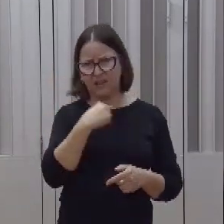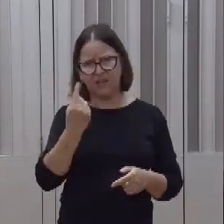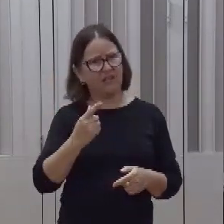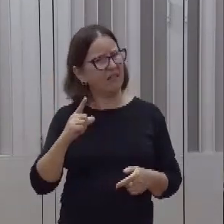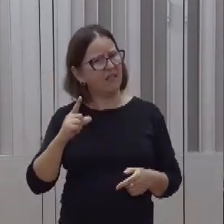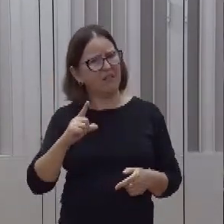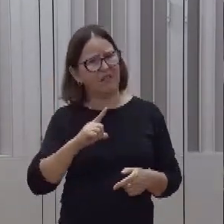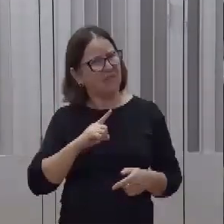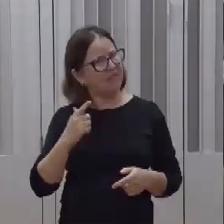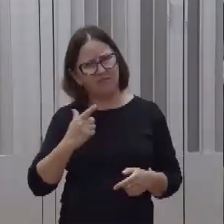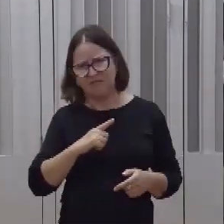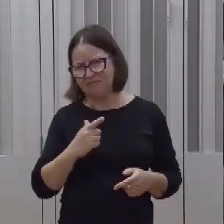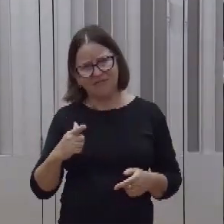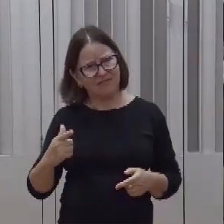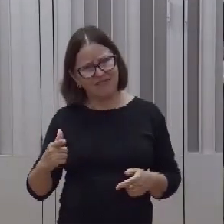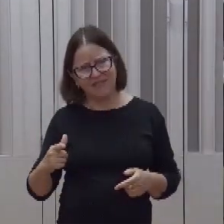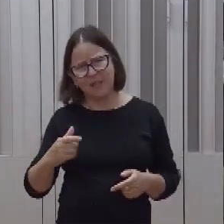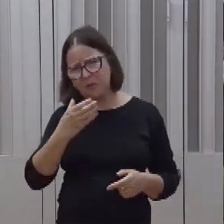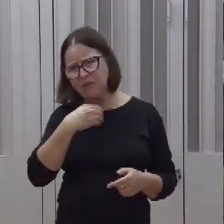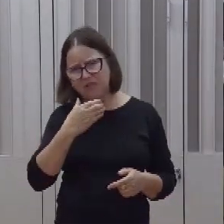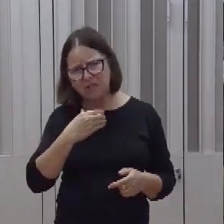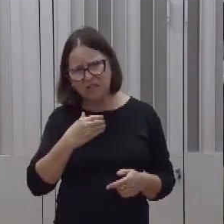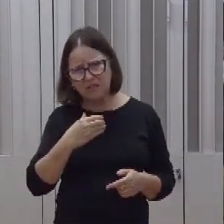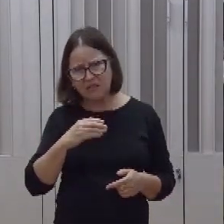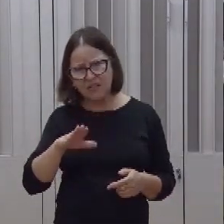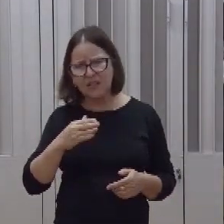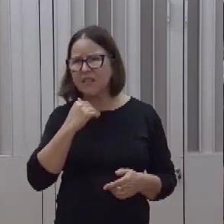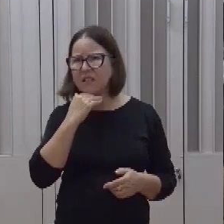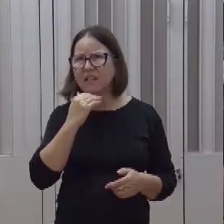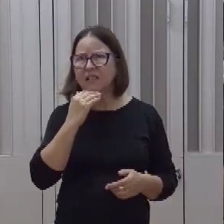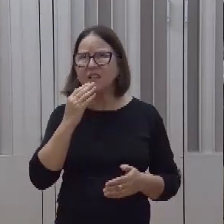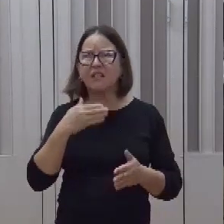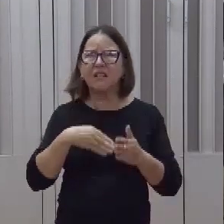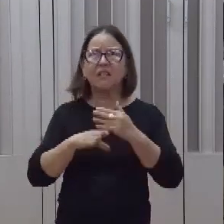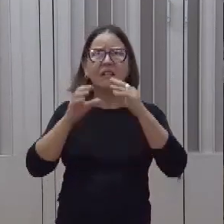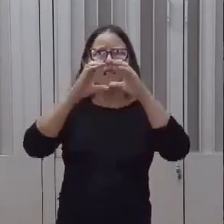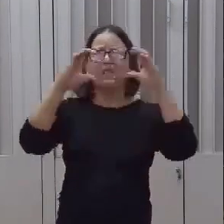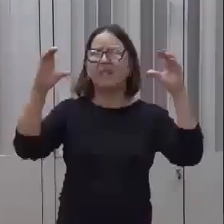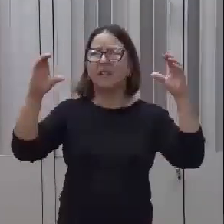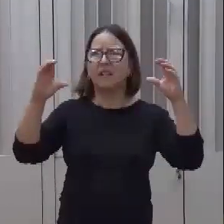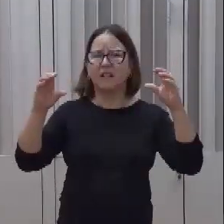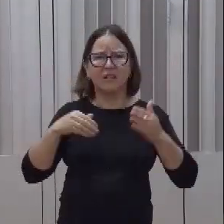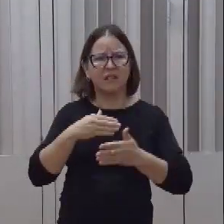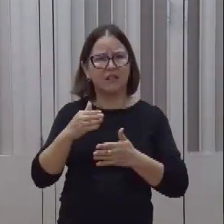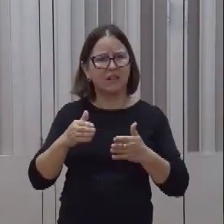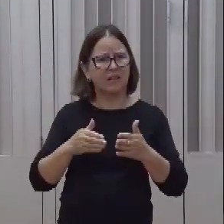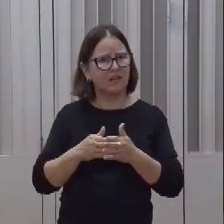ninguém vai para o céu. Está todo mundo perdido.